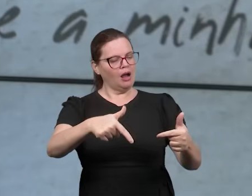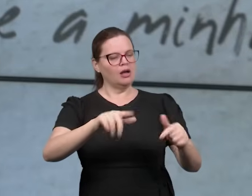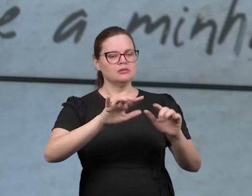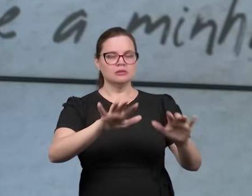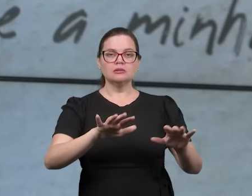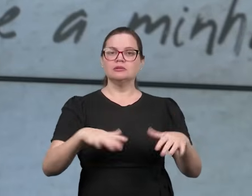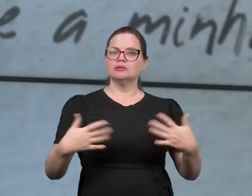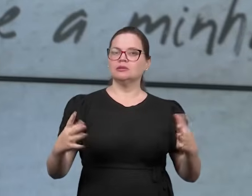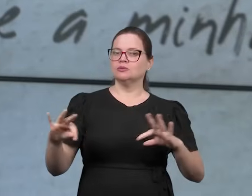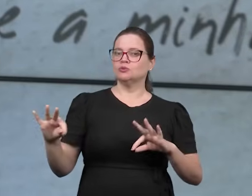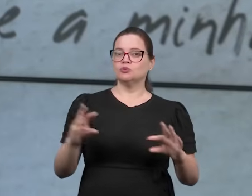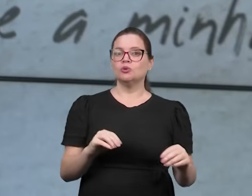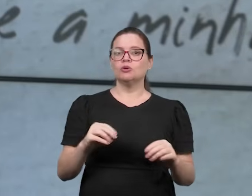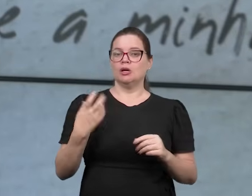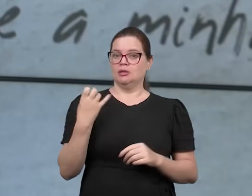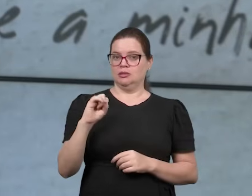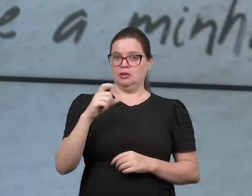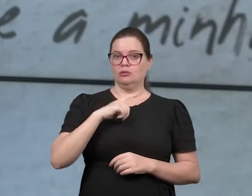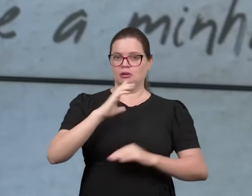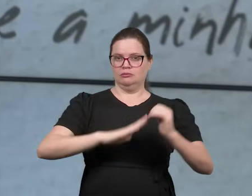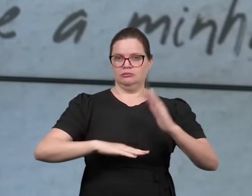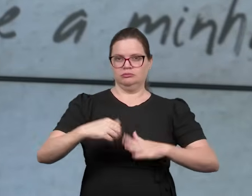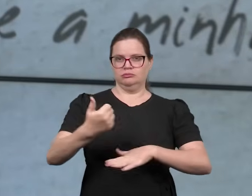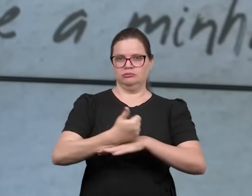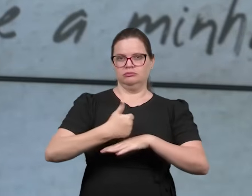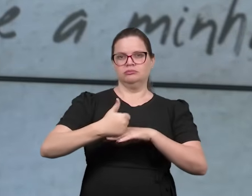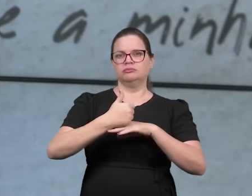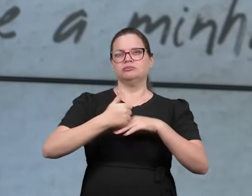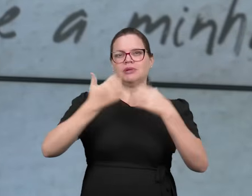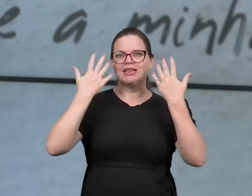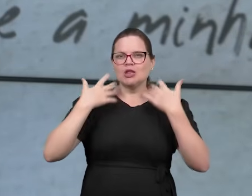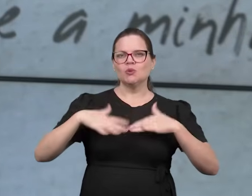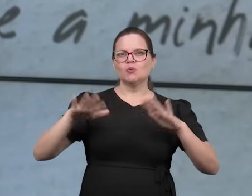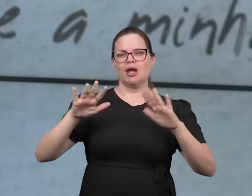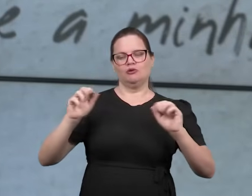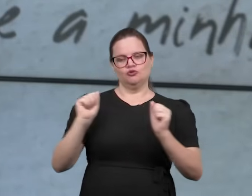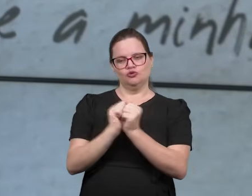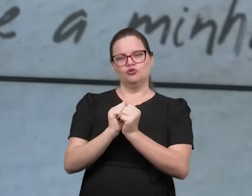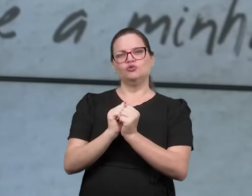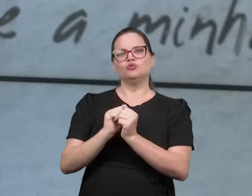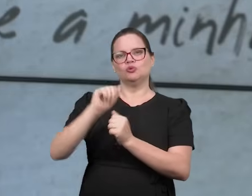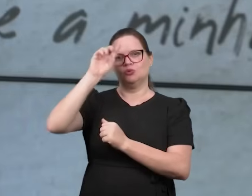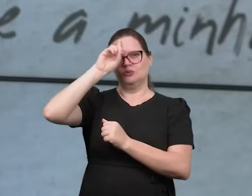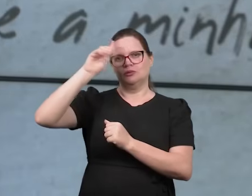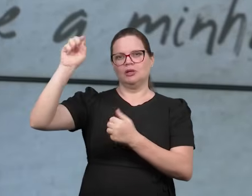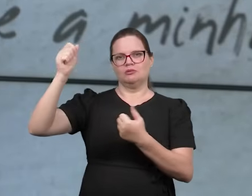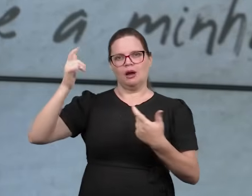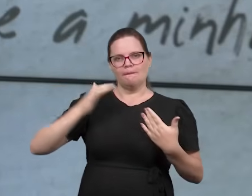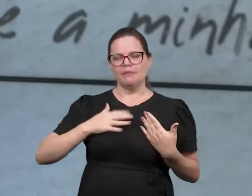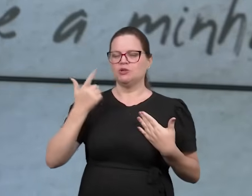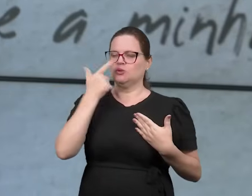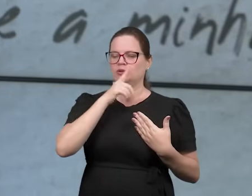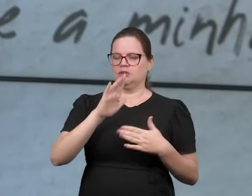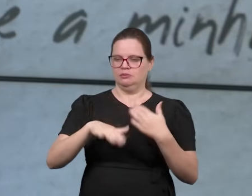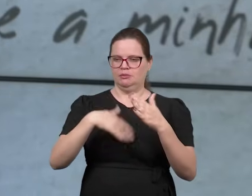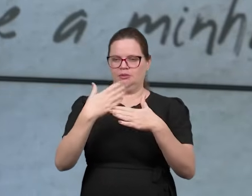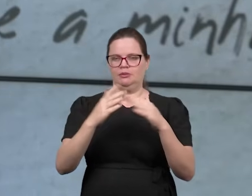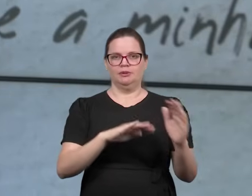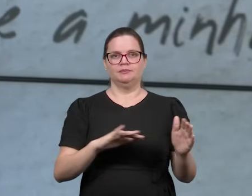talento, sem a bênção de Deus, ele não transcende, né, pastor Marcelo? É que nós vamos